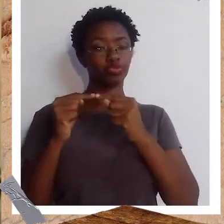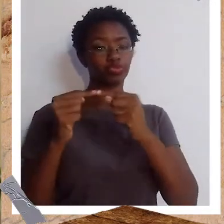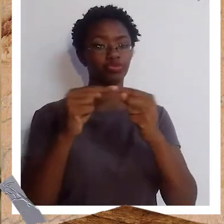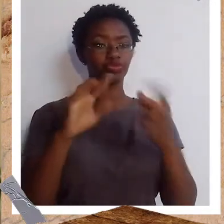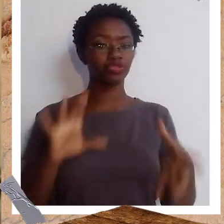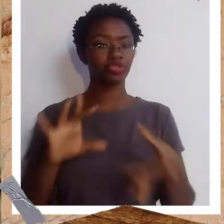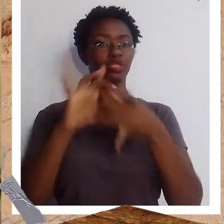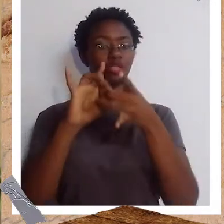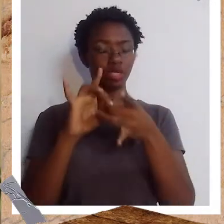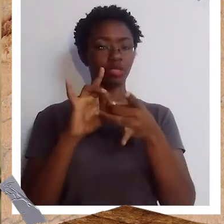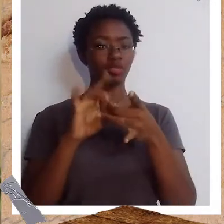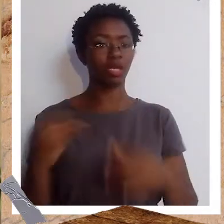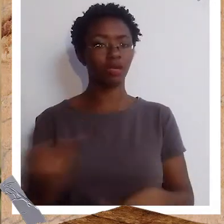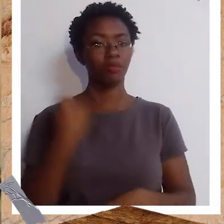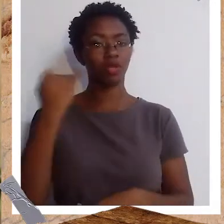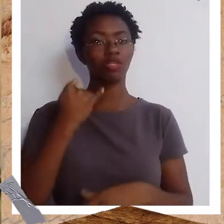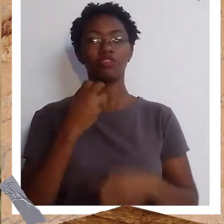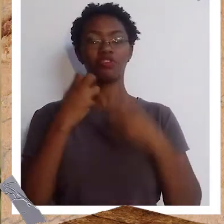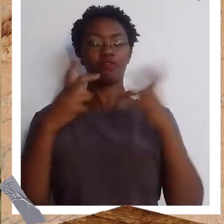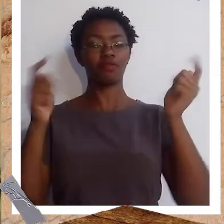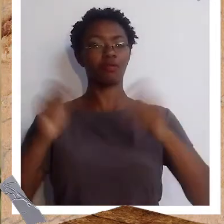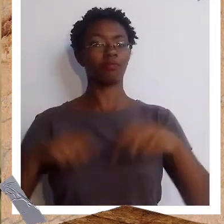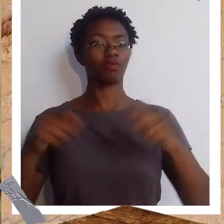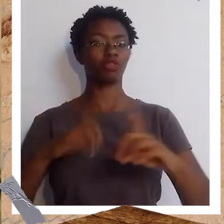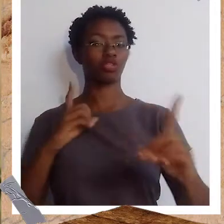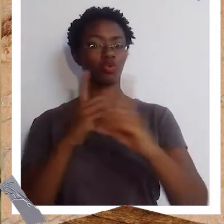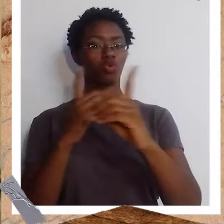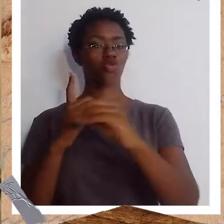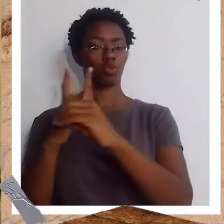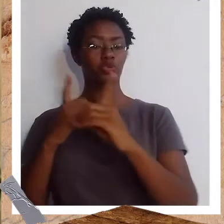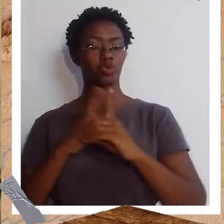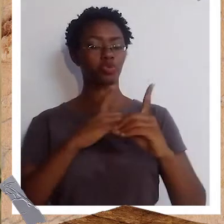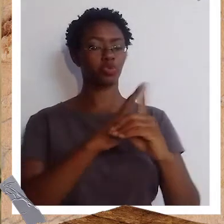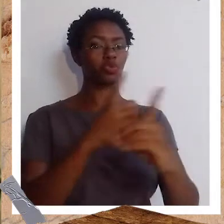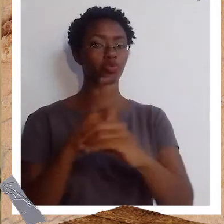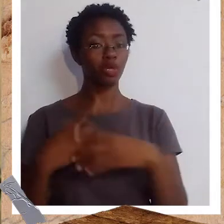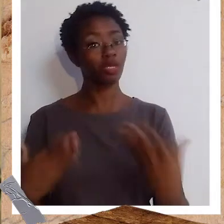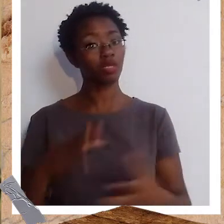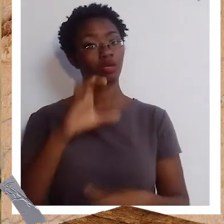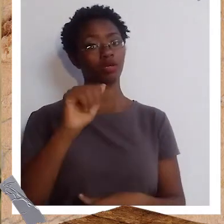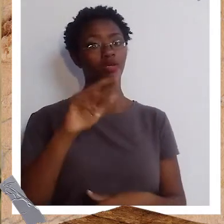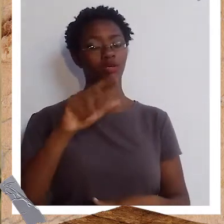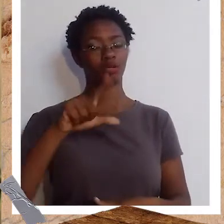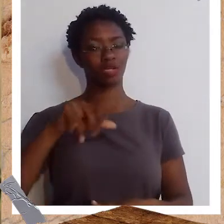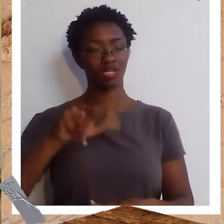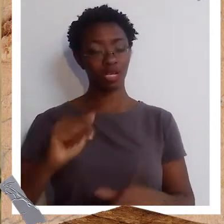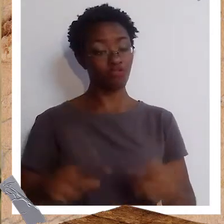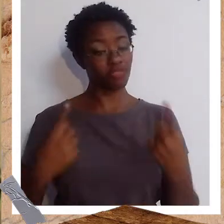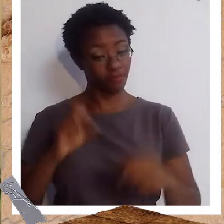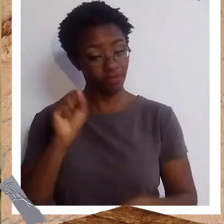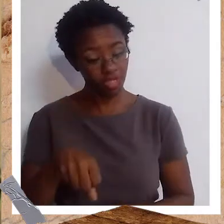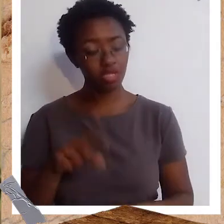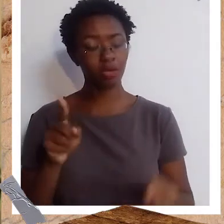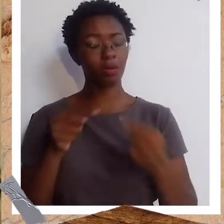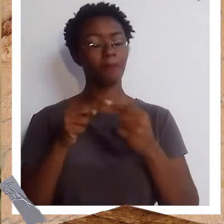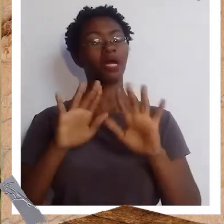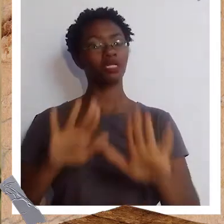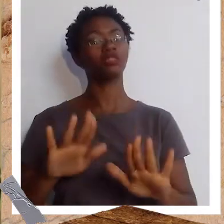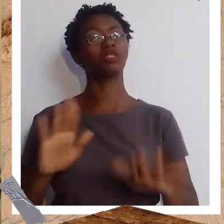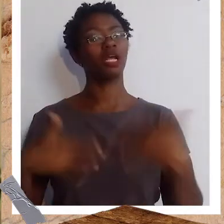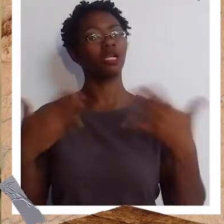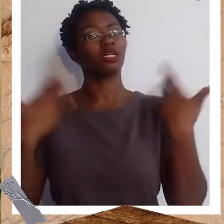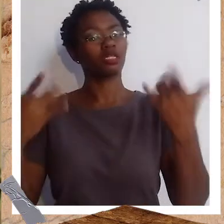interessante ver a potência desses encontros, né? E aí Carolina, na realidade, é um desafio, mas é uma alegria grande, como eu dizia, porque